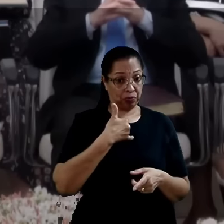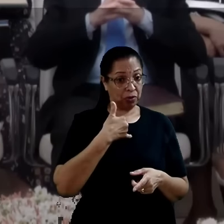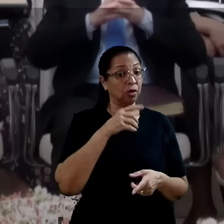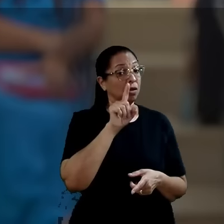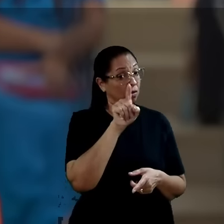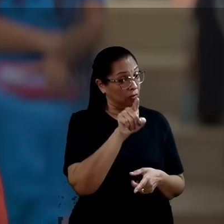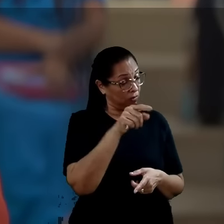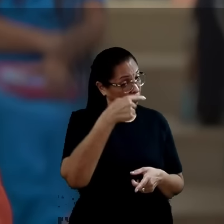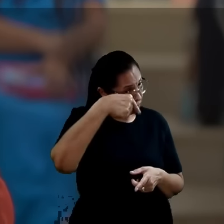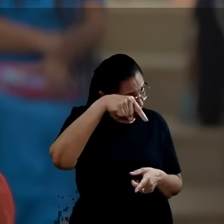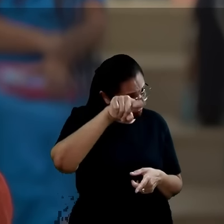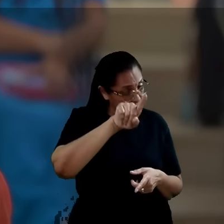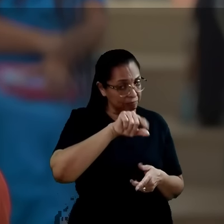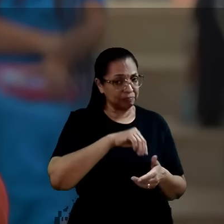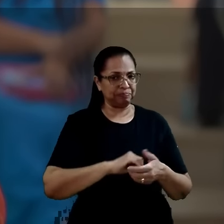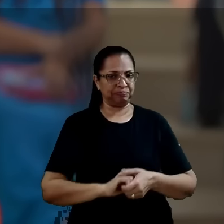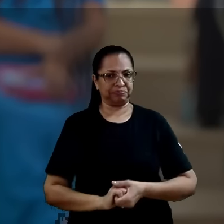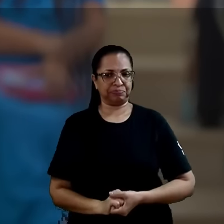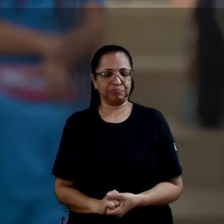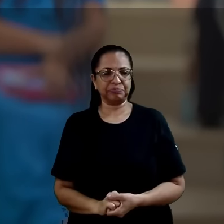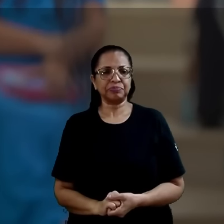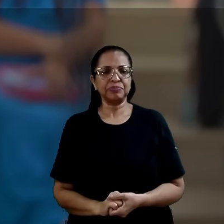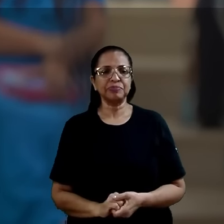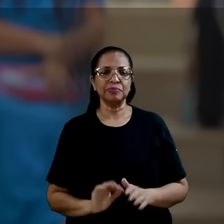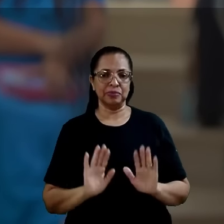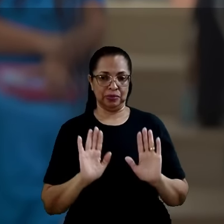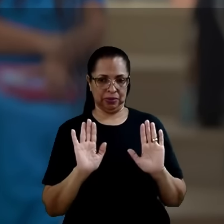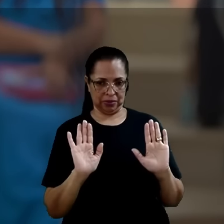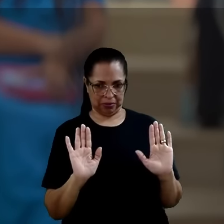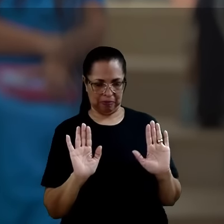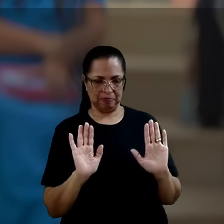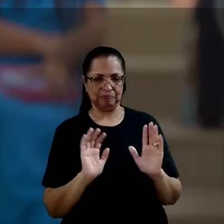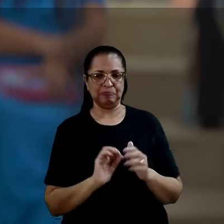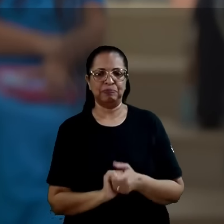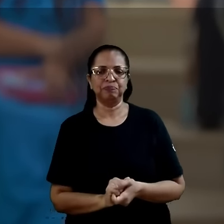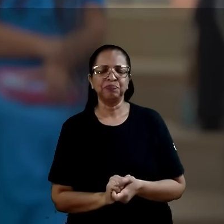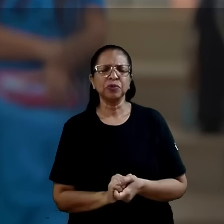tinha alguma profetiza na cidade falei